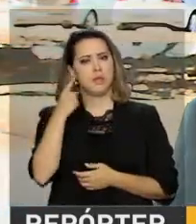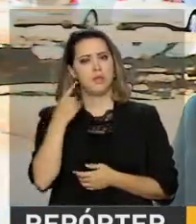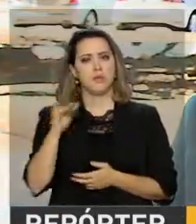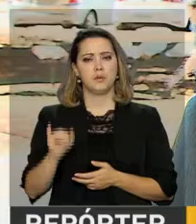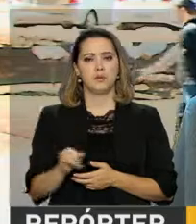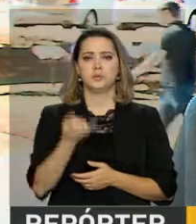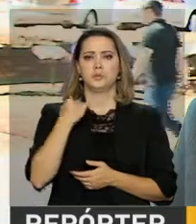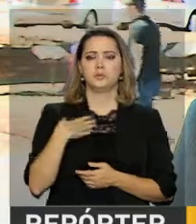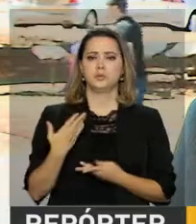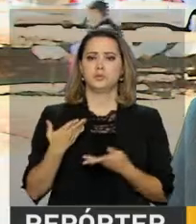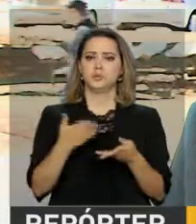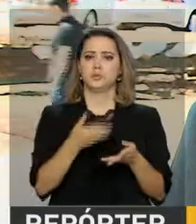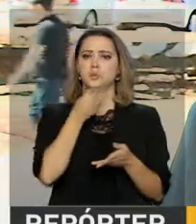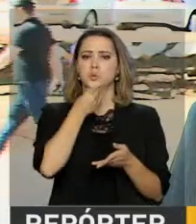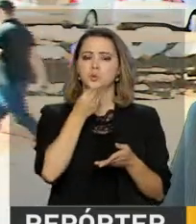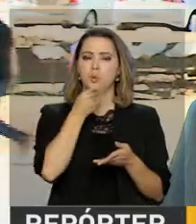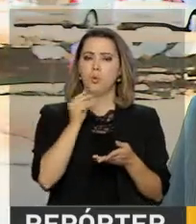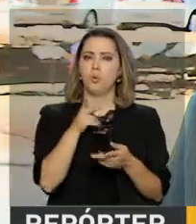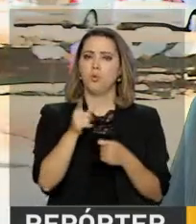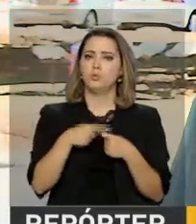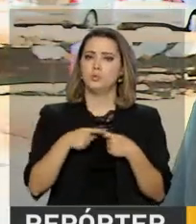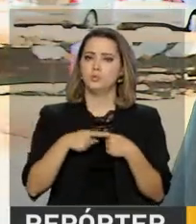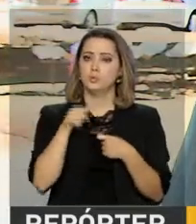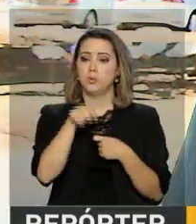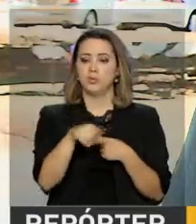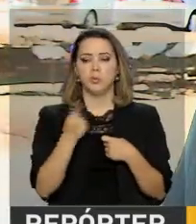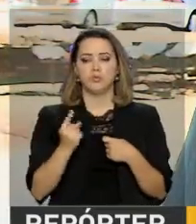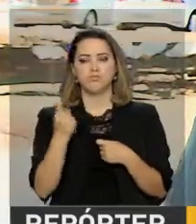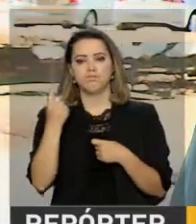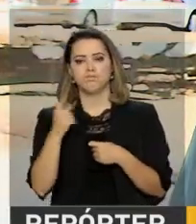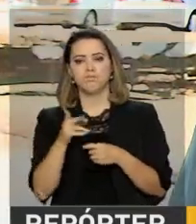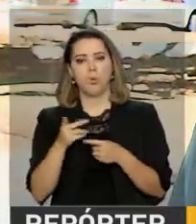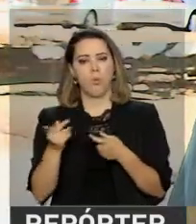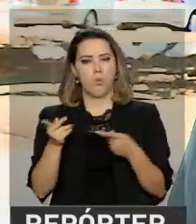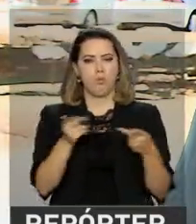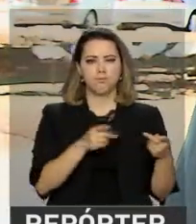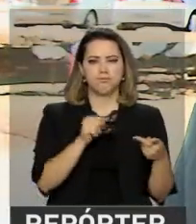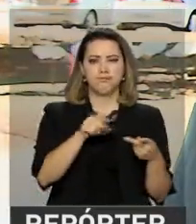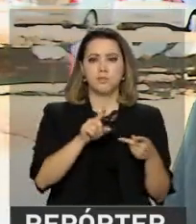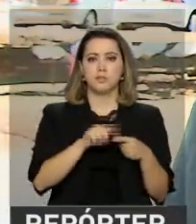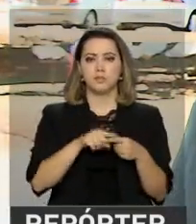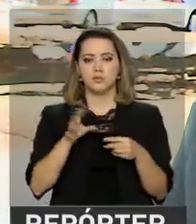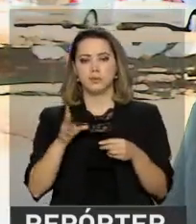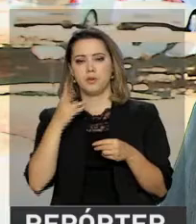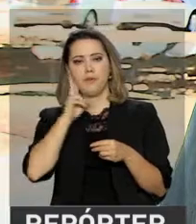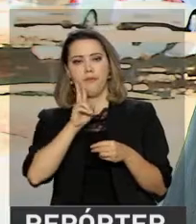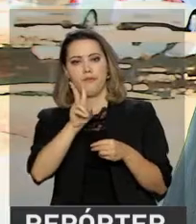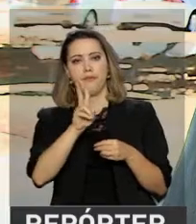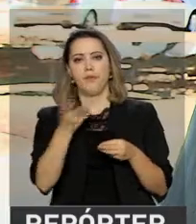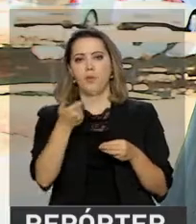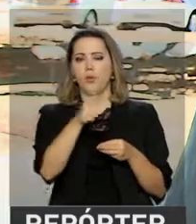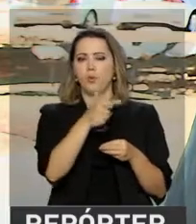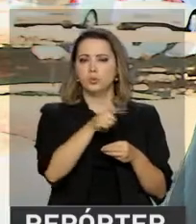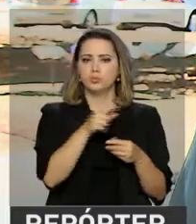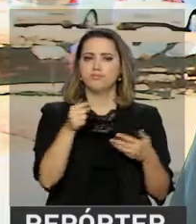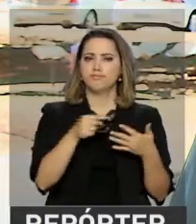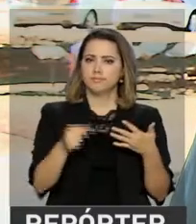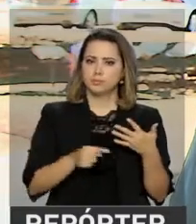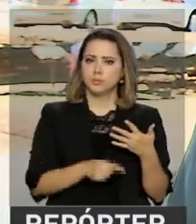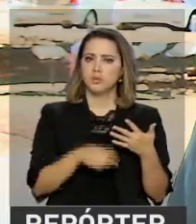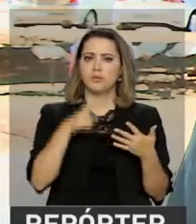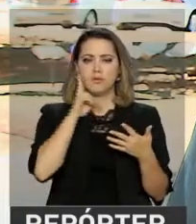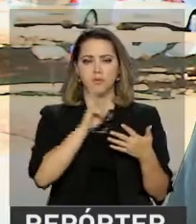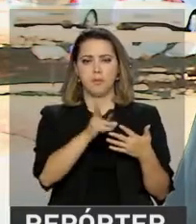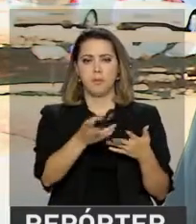para um atendimento específico e fazer exames complementares para diagnosticar outras possíveis doenças